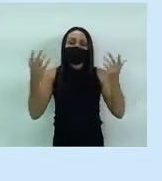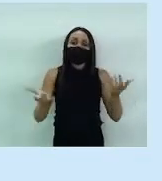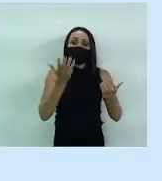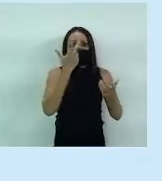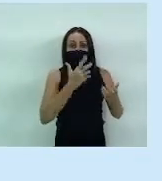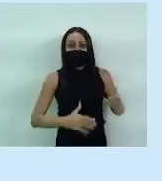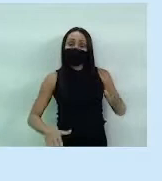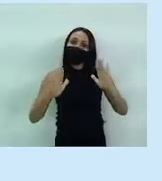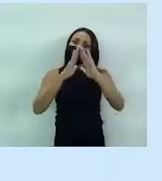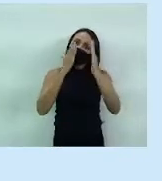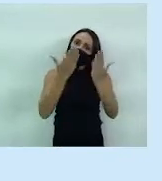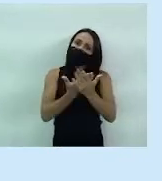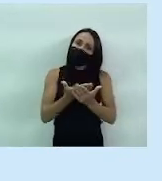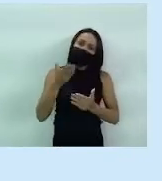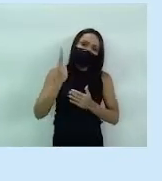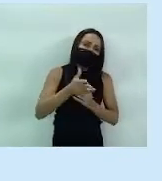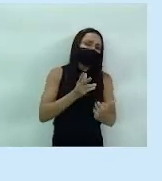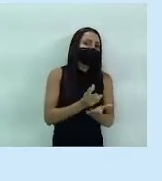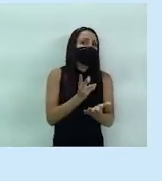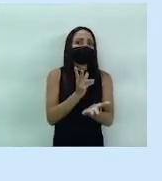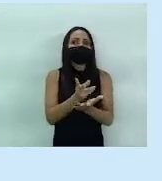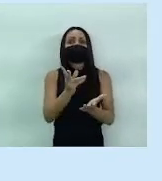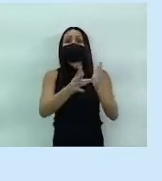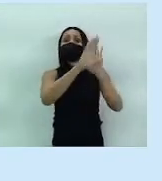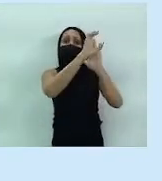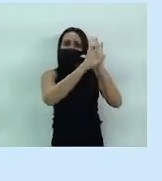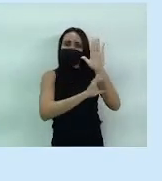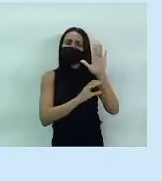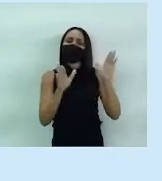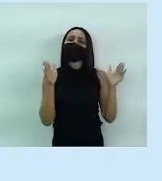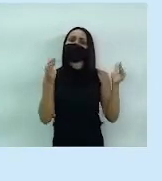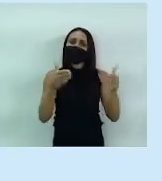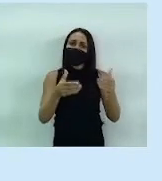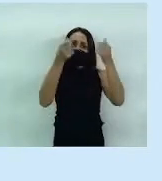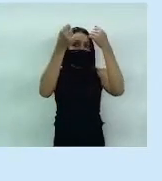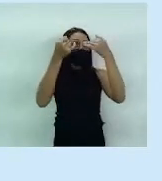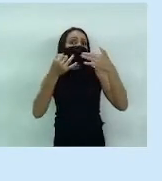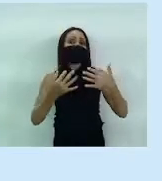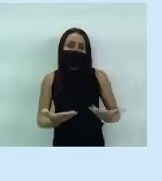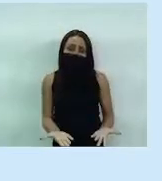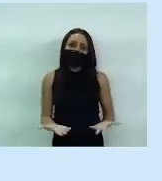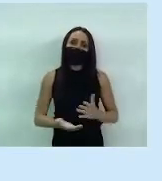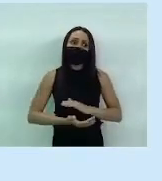escola. Então, o Estatuto ele também enfatiza muito bem essa questão.